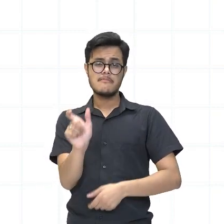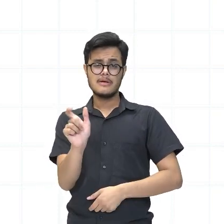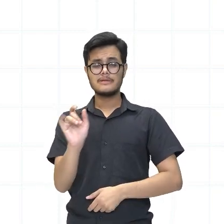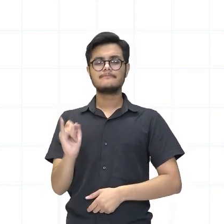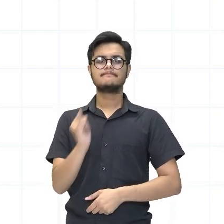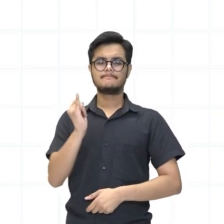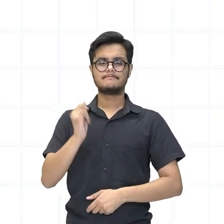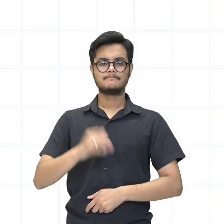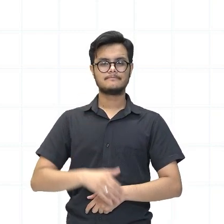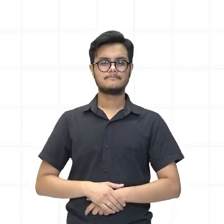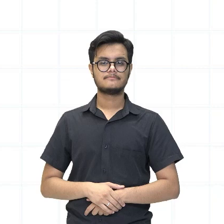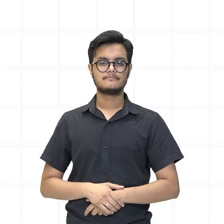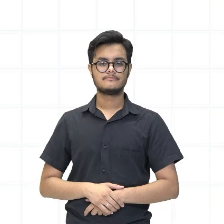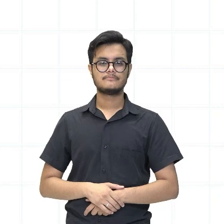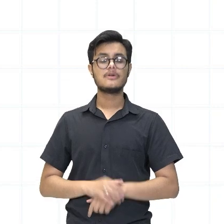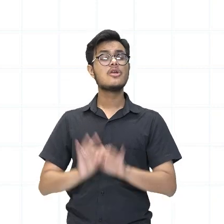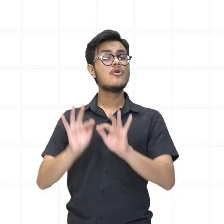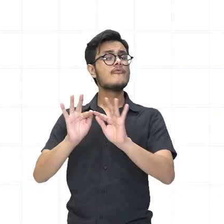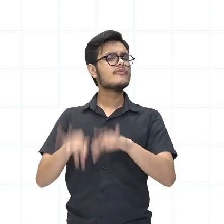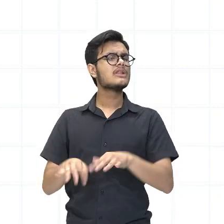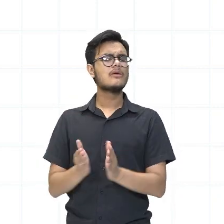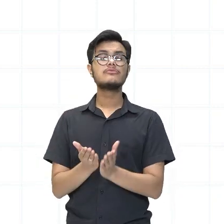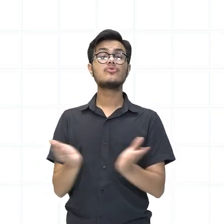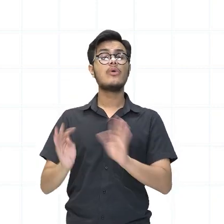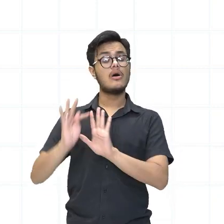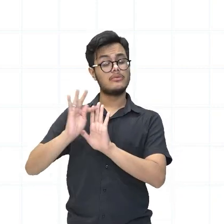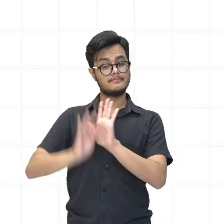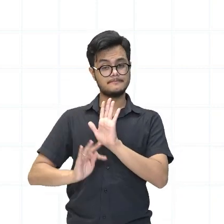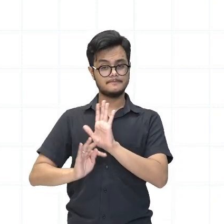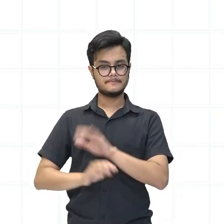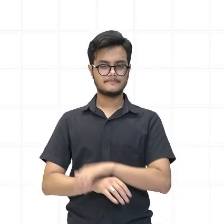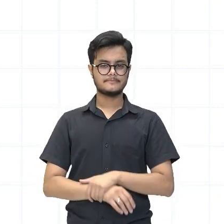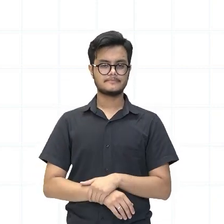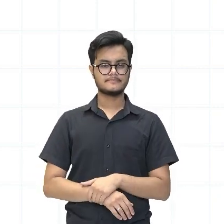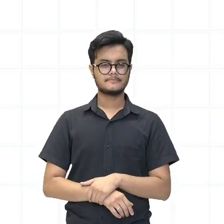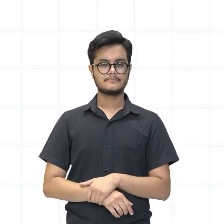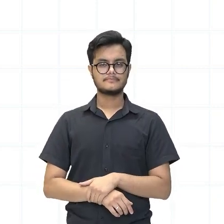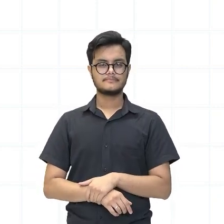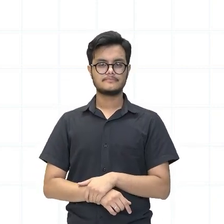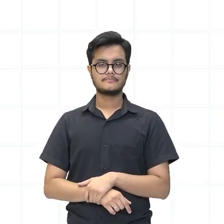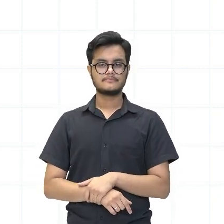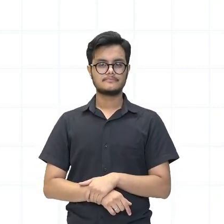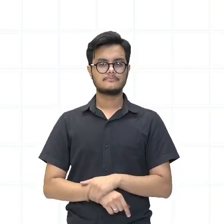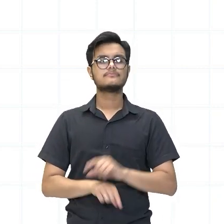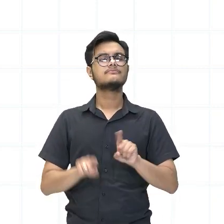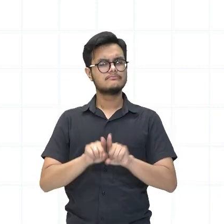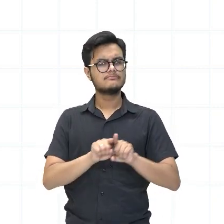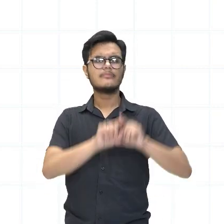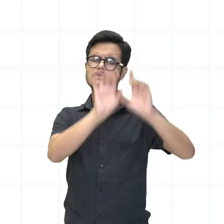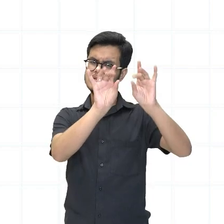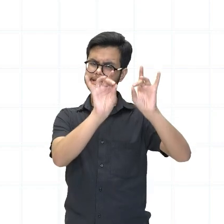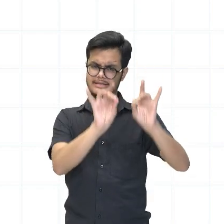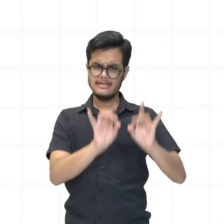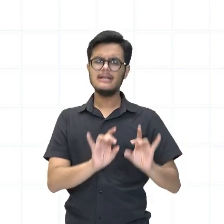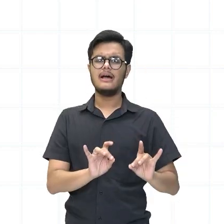aí ao final do nosso texto, né, do corpo do texto, que a gente pode observar o quão extensa a nossa reportagem